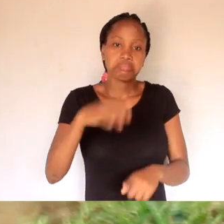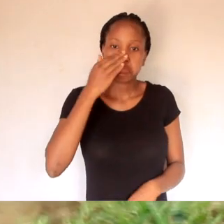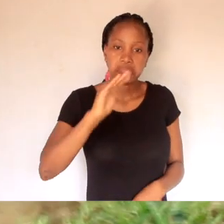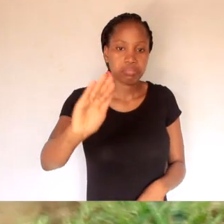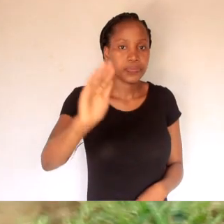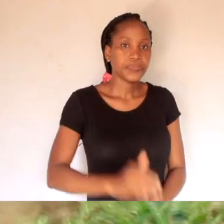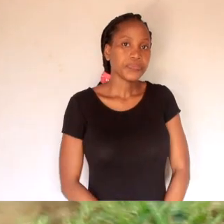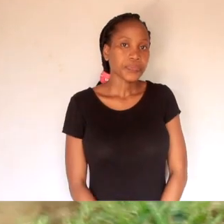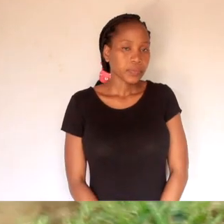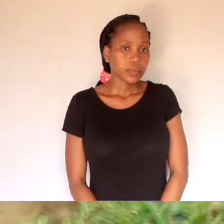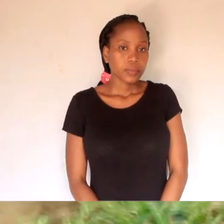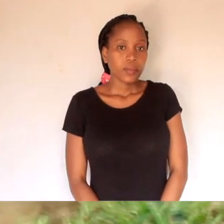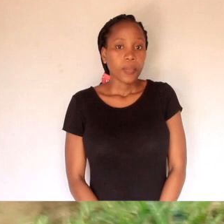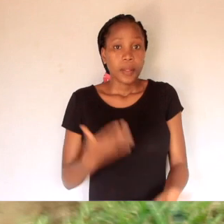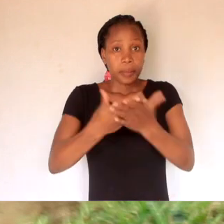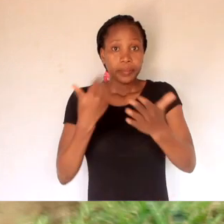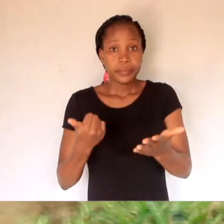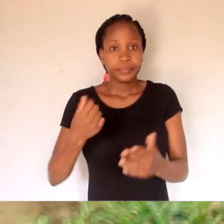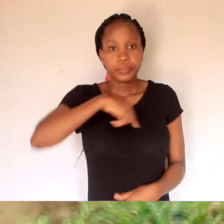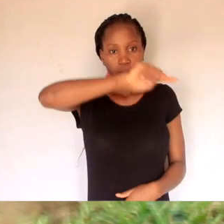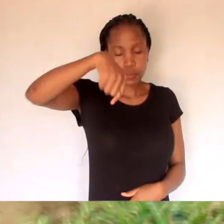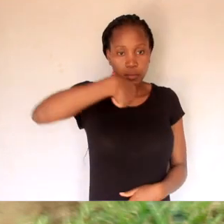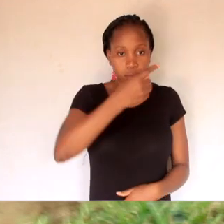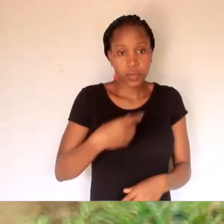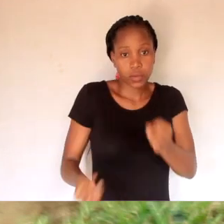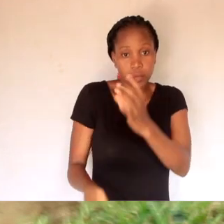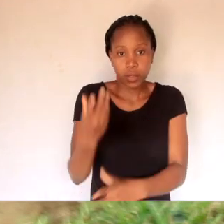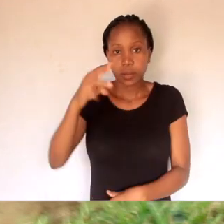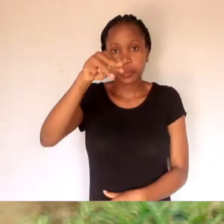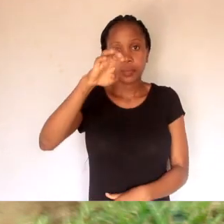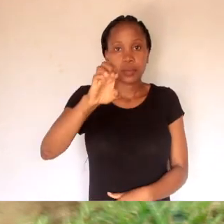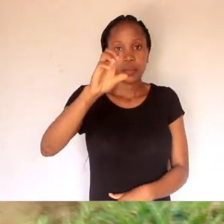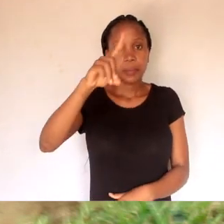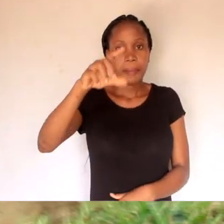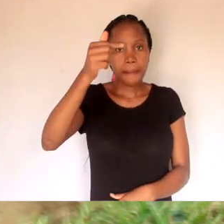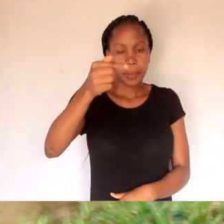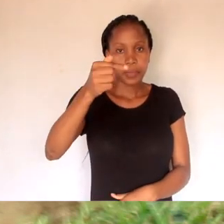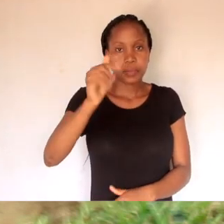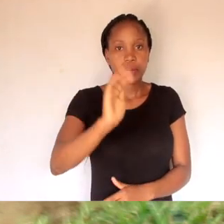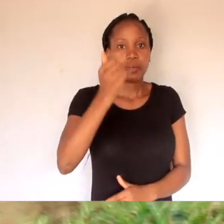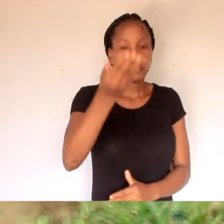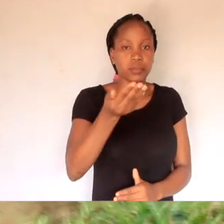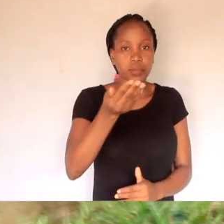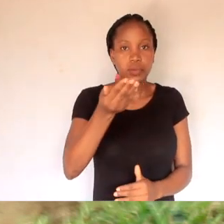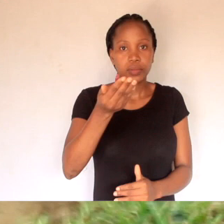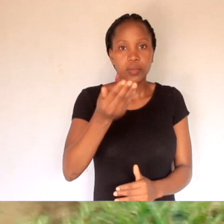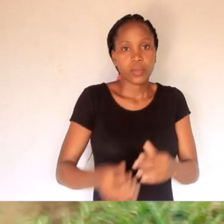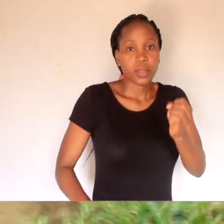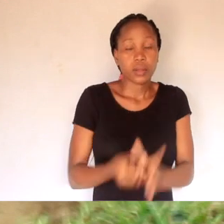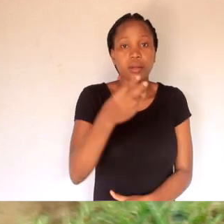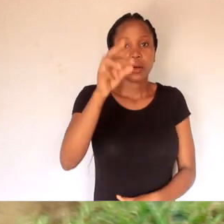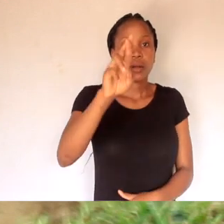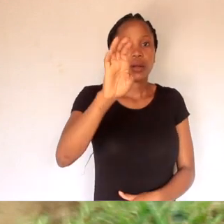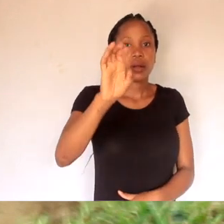quando nós criamos o MEPT, a etapa a seguir foi a criação das redes sub-regionais